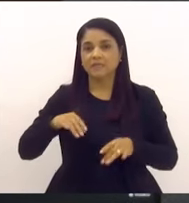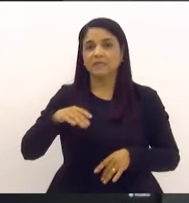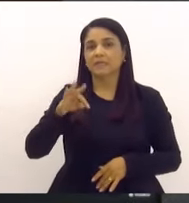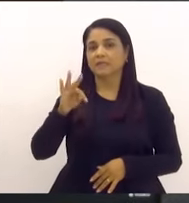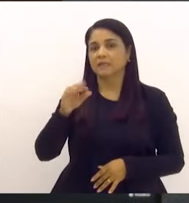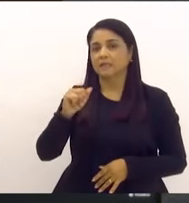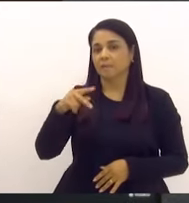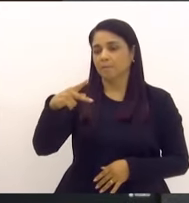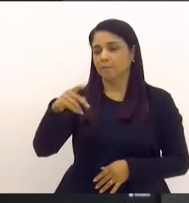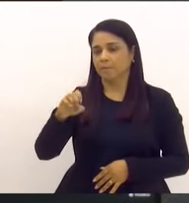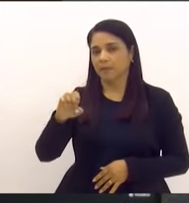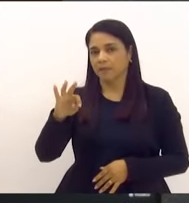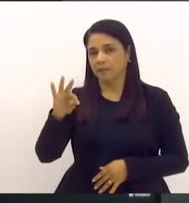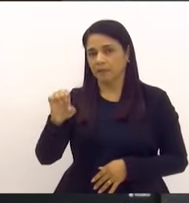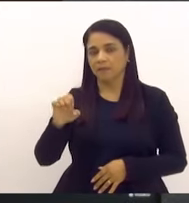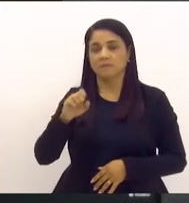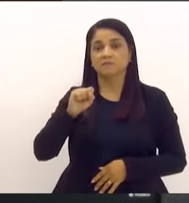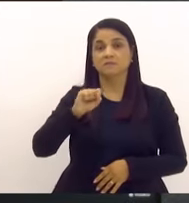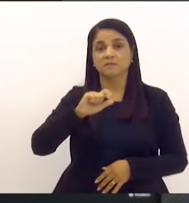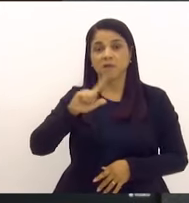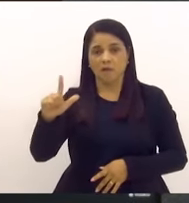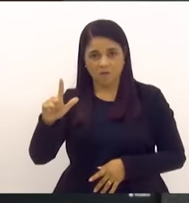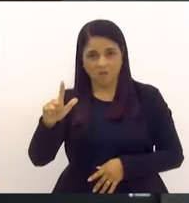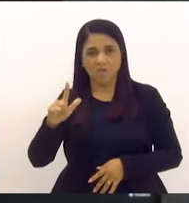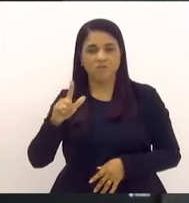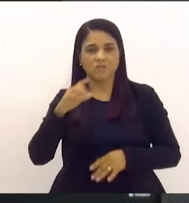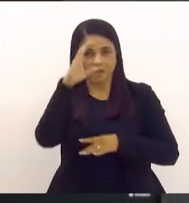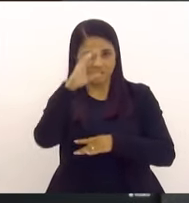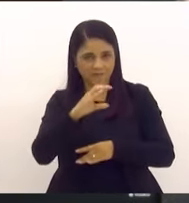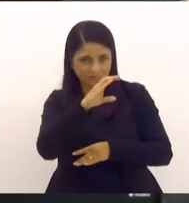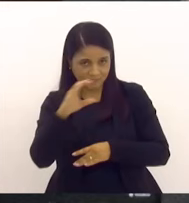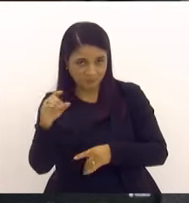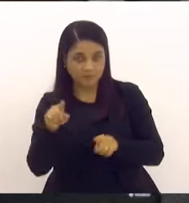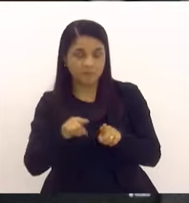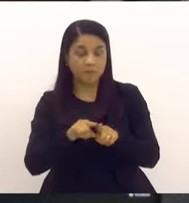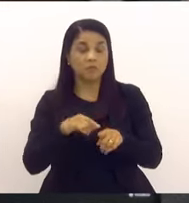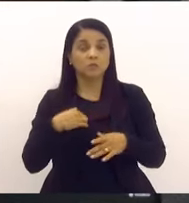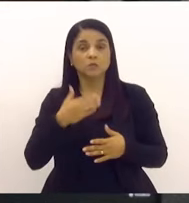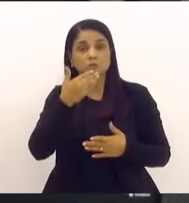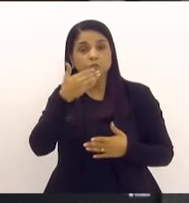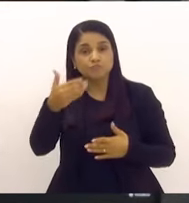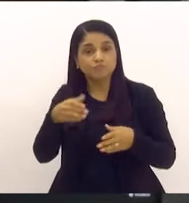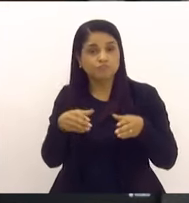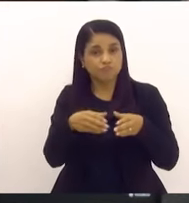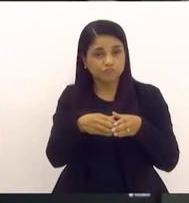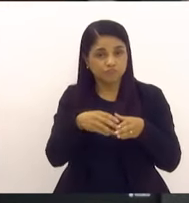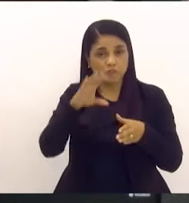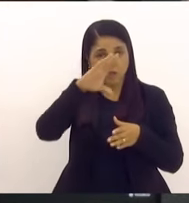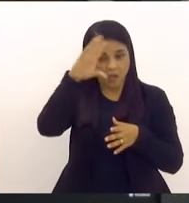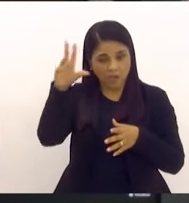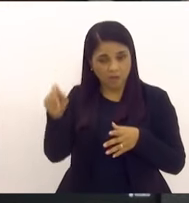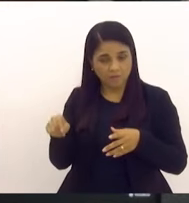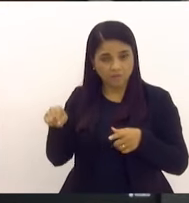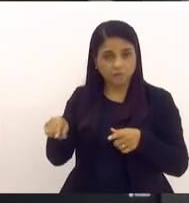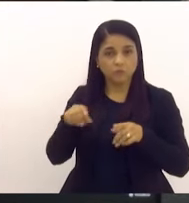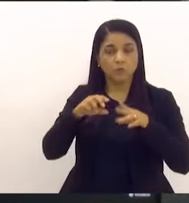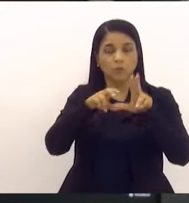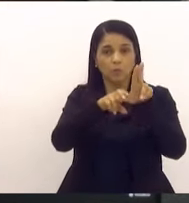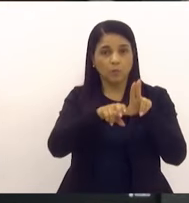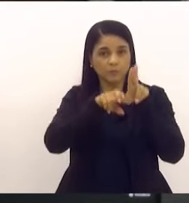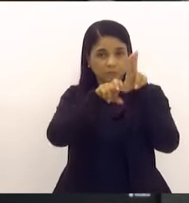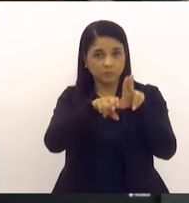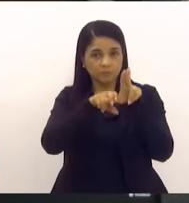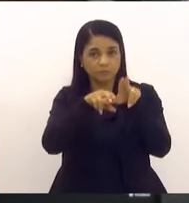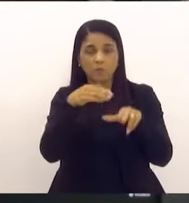os umbandistas, né, solicitaram que tivesse algum apoio institucional. Esse apoio institucional, de acordo